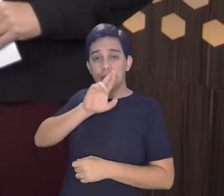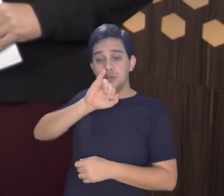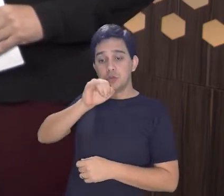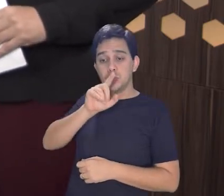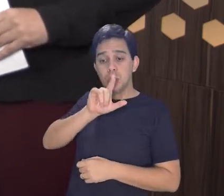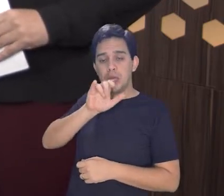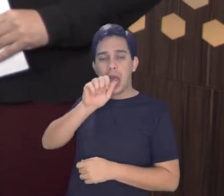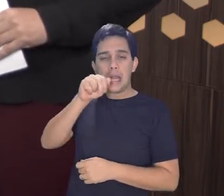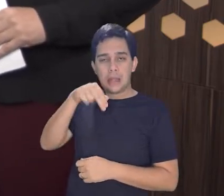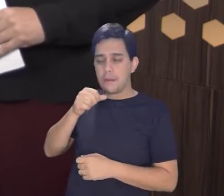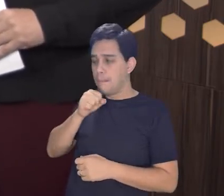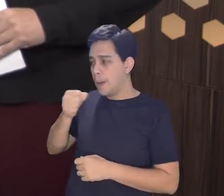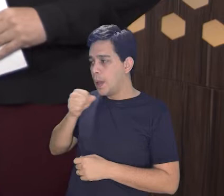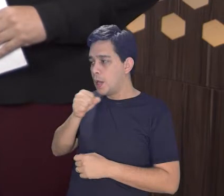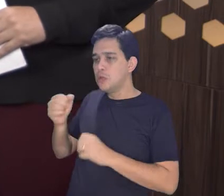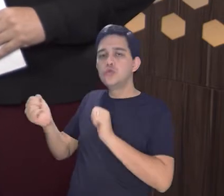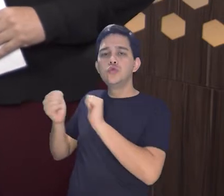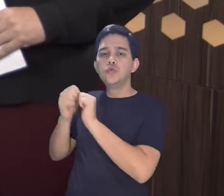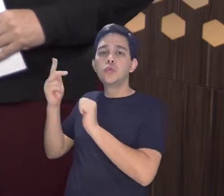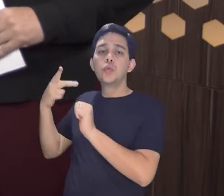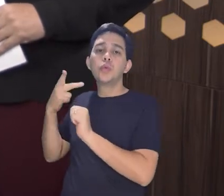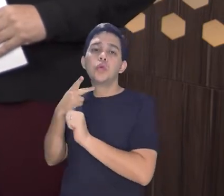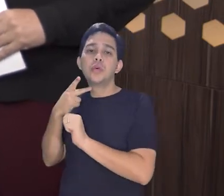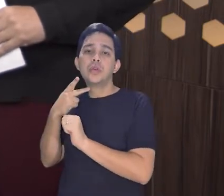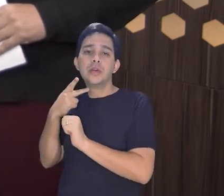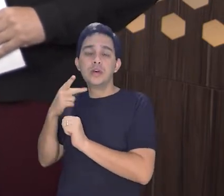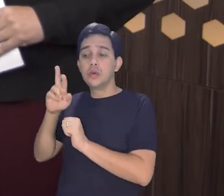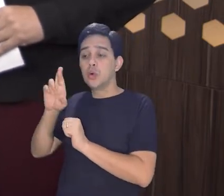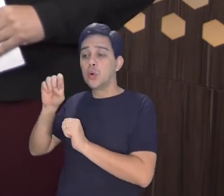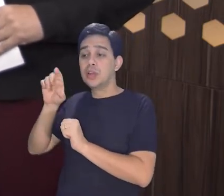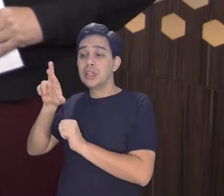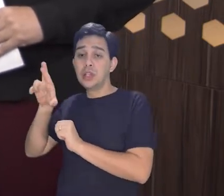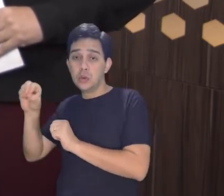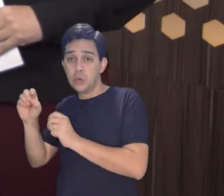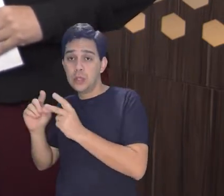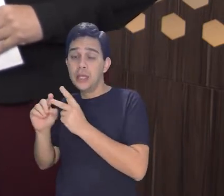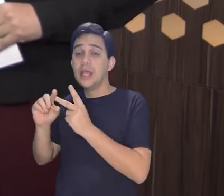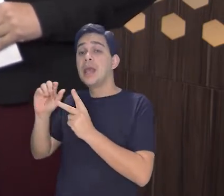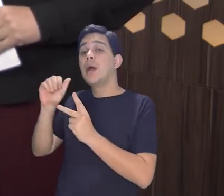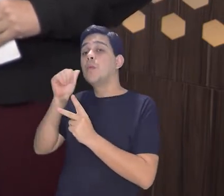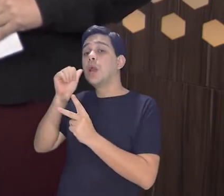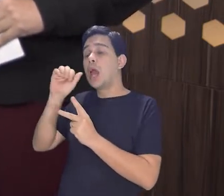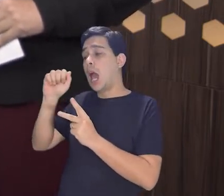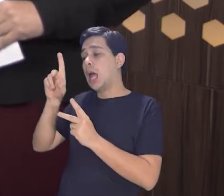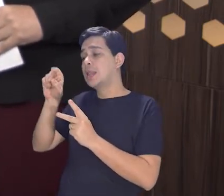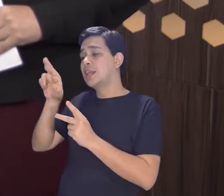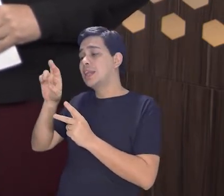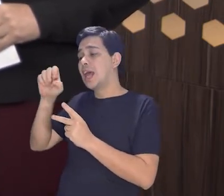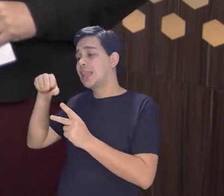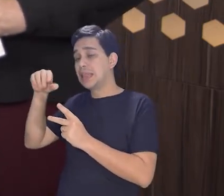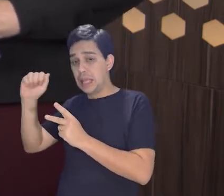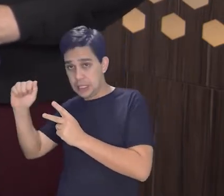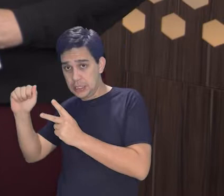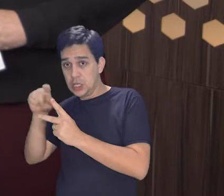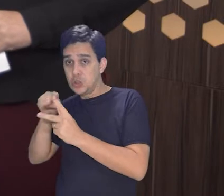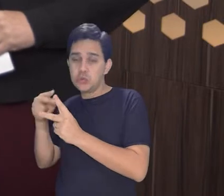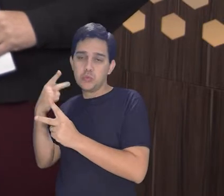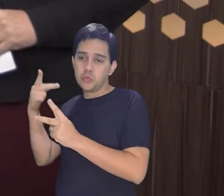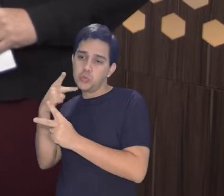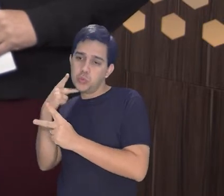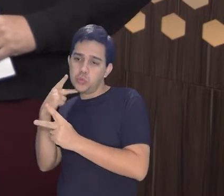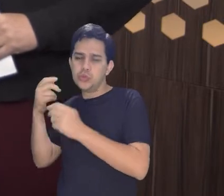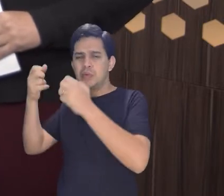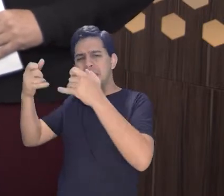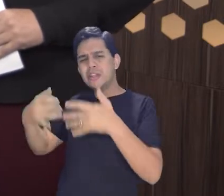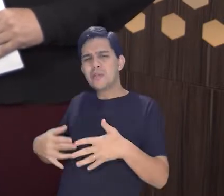os promotores de justiça Rodrigo Medina e Adriana Lucas sobre a Lei 13.431 de